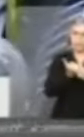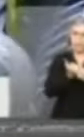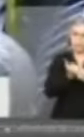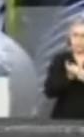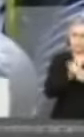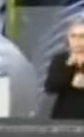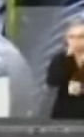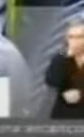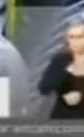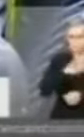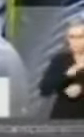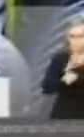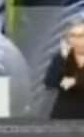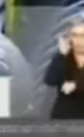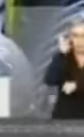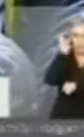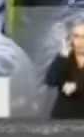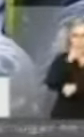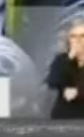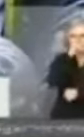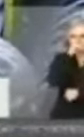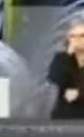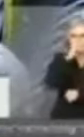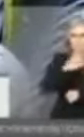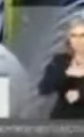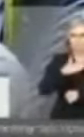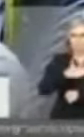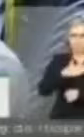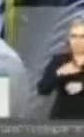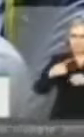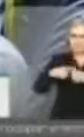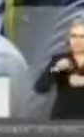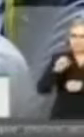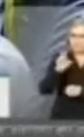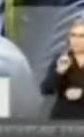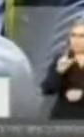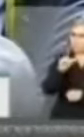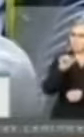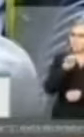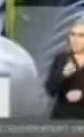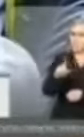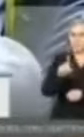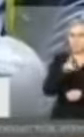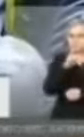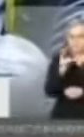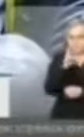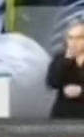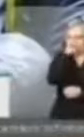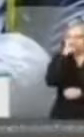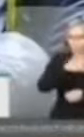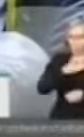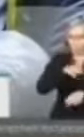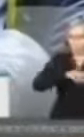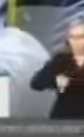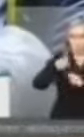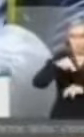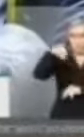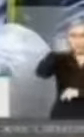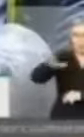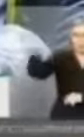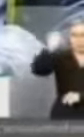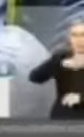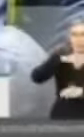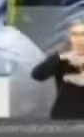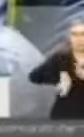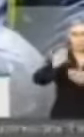meu Maranhão, em nome da força da minha São Luís, em nome da força da minha gente nordestina, eu